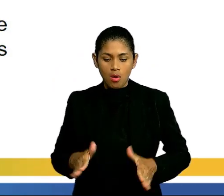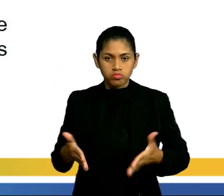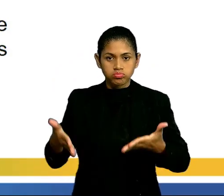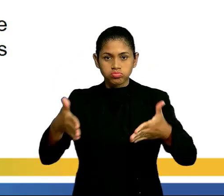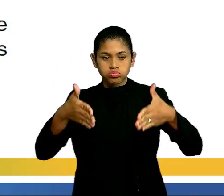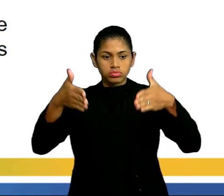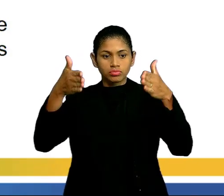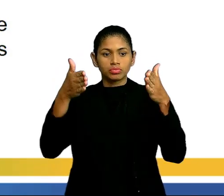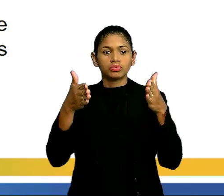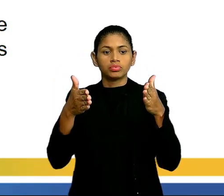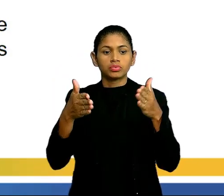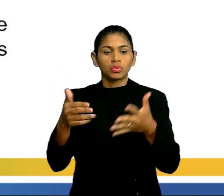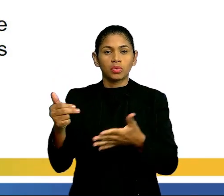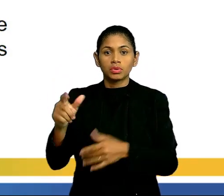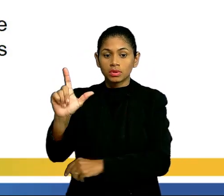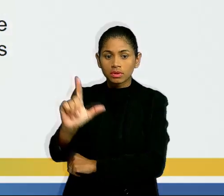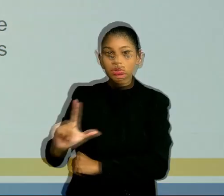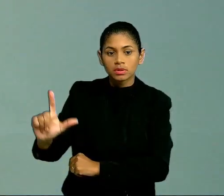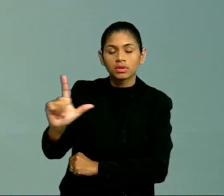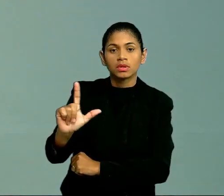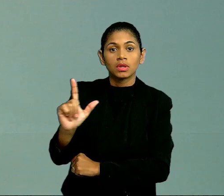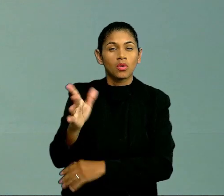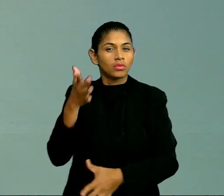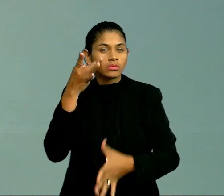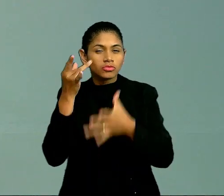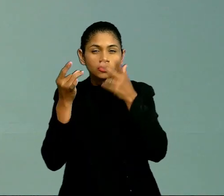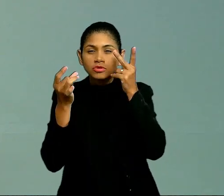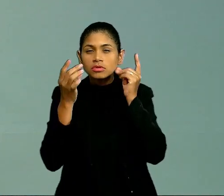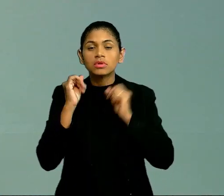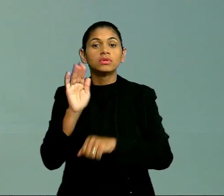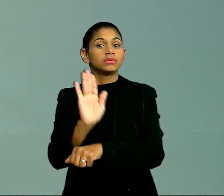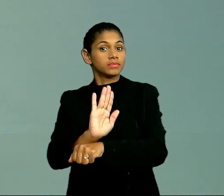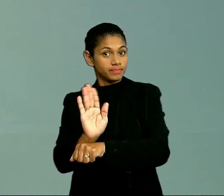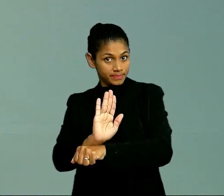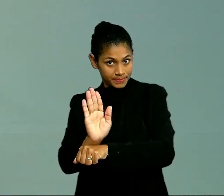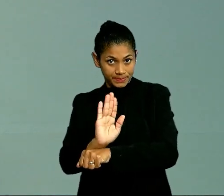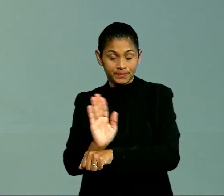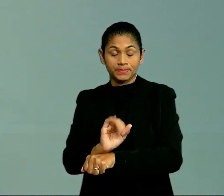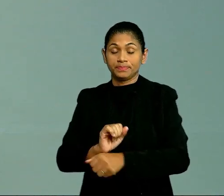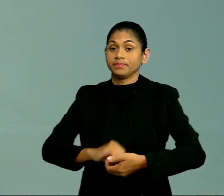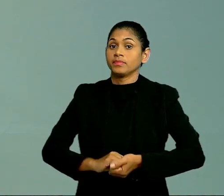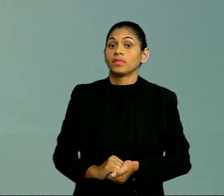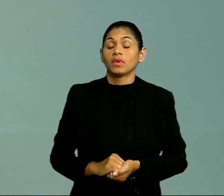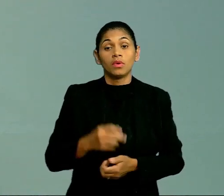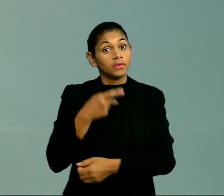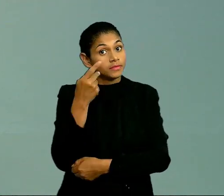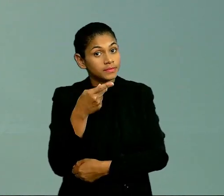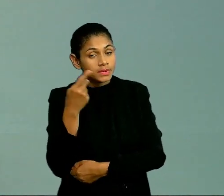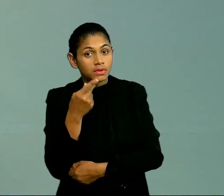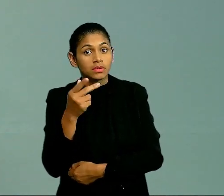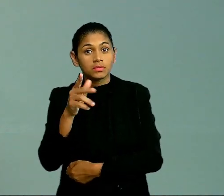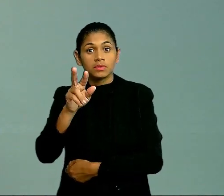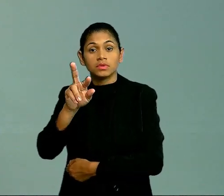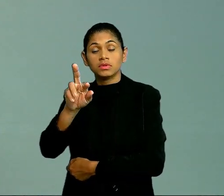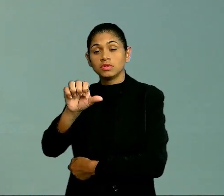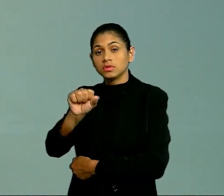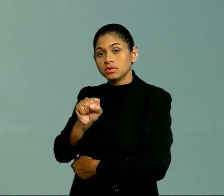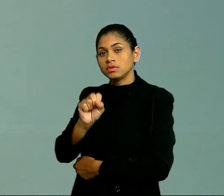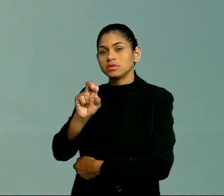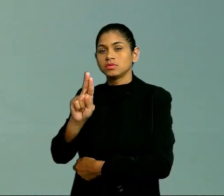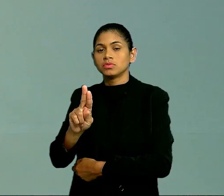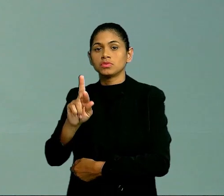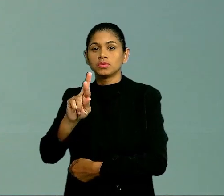hoje, o teatro e o cinema. Então, pessoal, quando nós falamos de surrealismo, nós falamos em